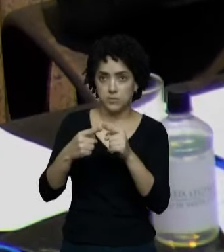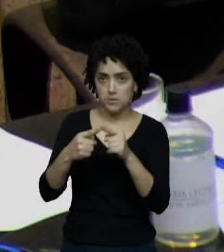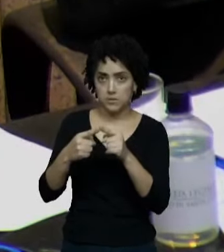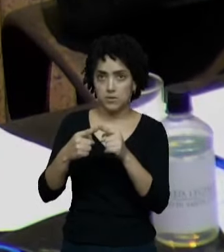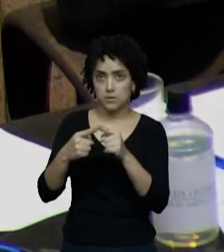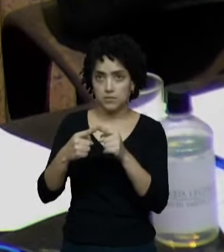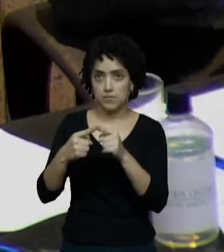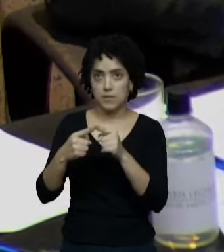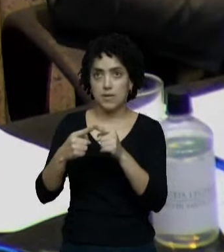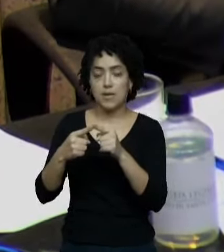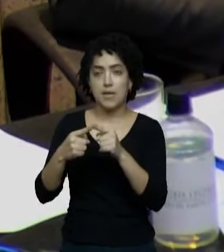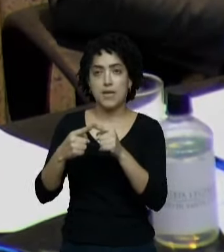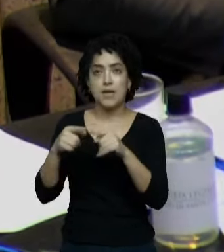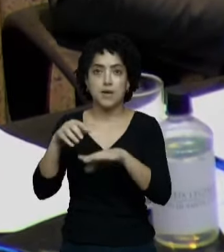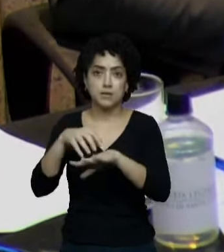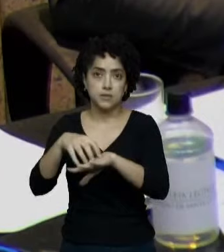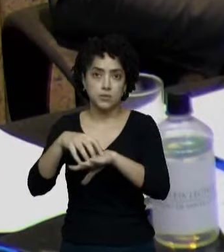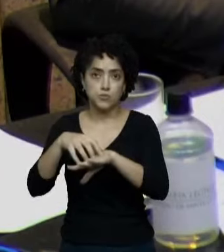a transportar